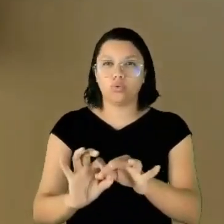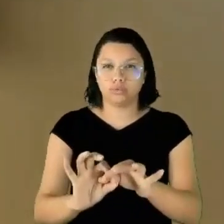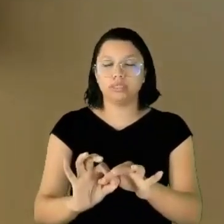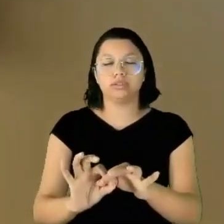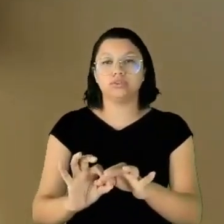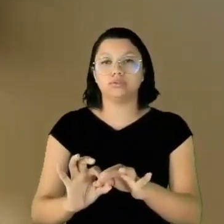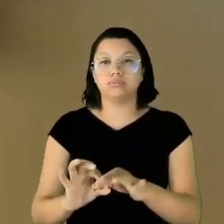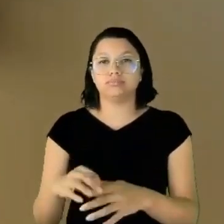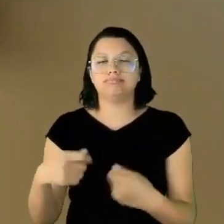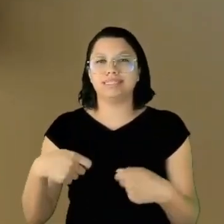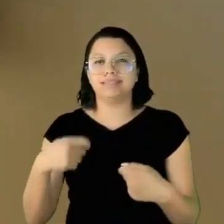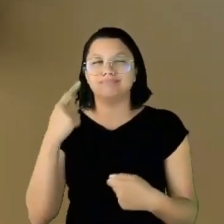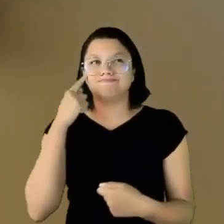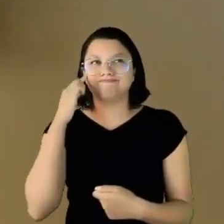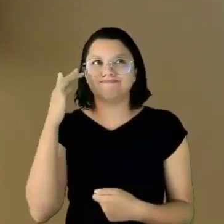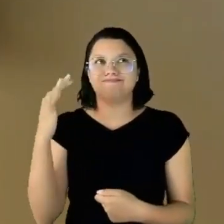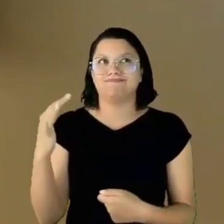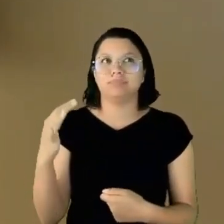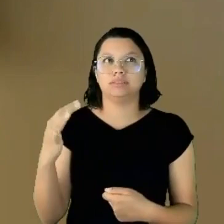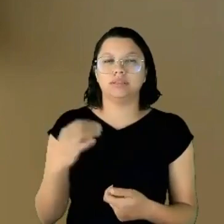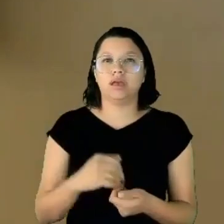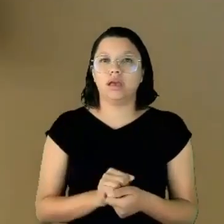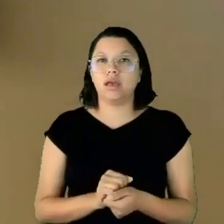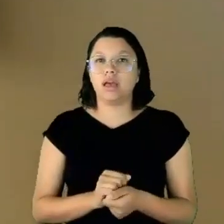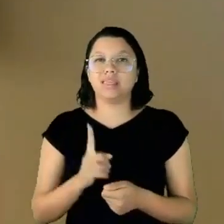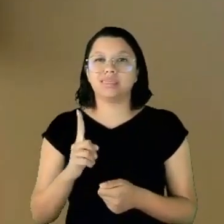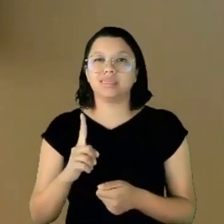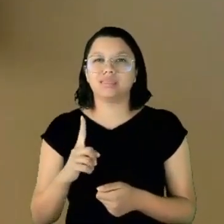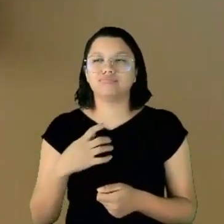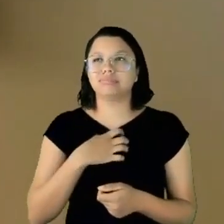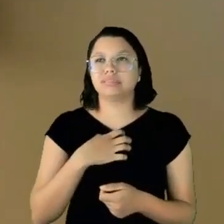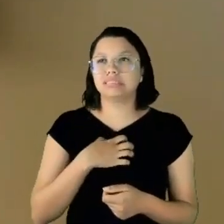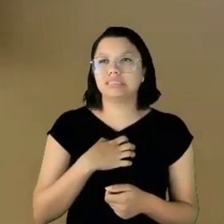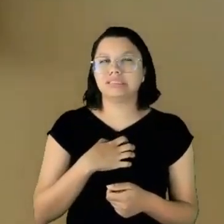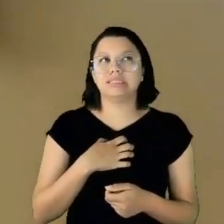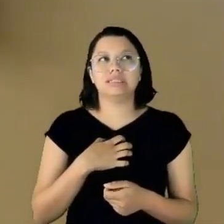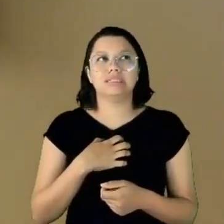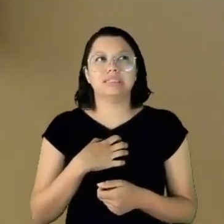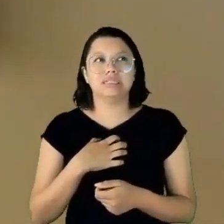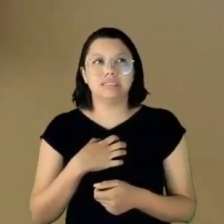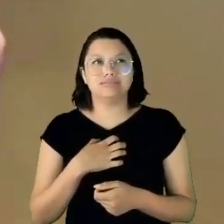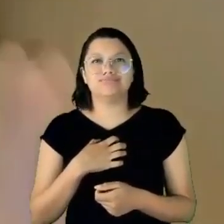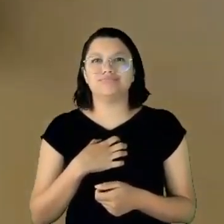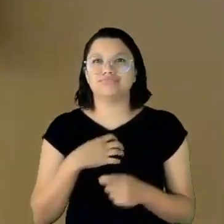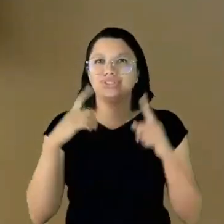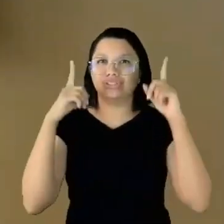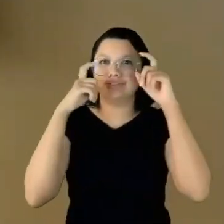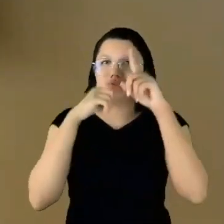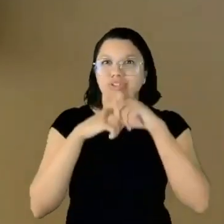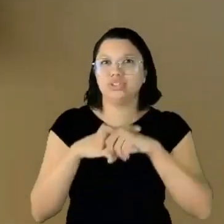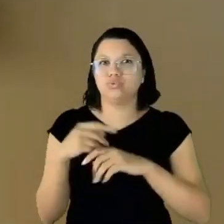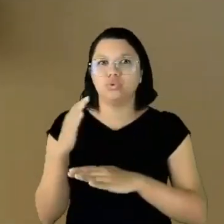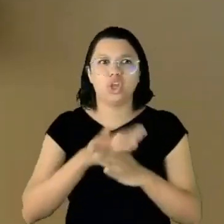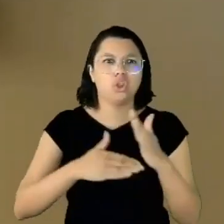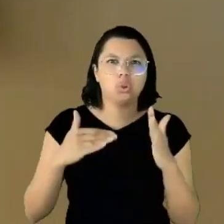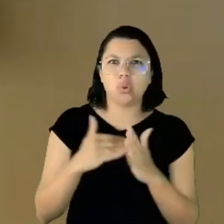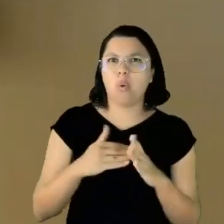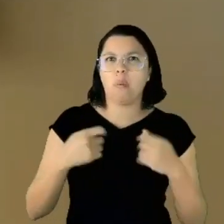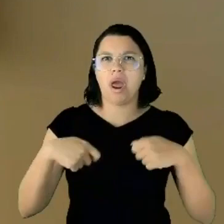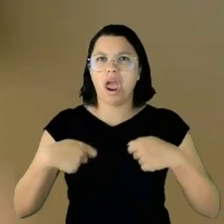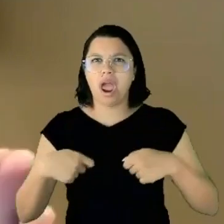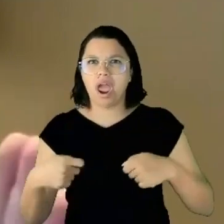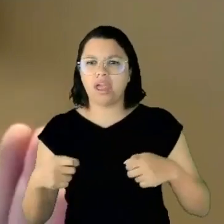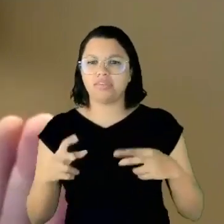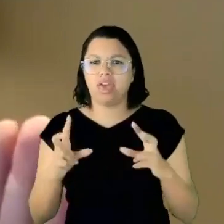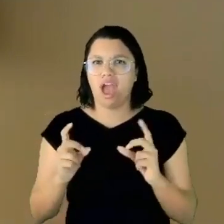a coisa de fato é pensada de forma holística e não daquela forma vamos dizer assim radical de que tudo tem que ser automatizado a qualquer